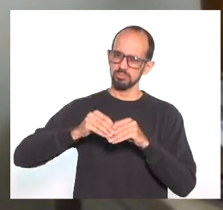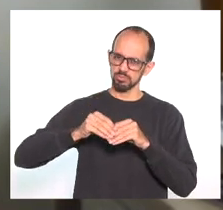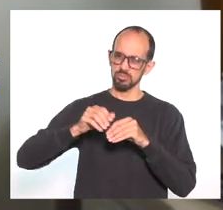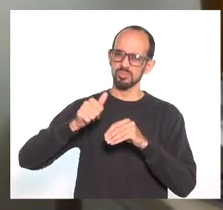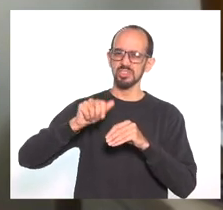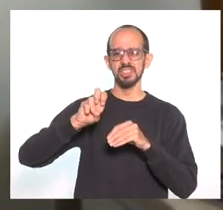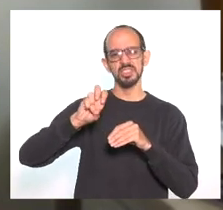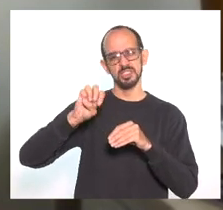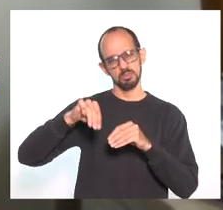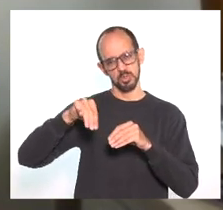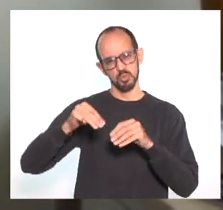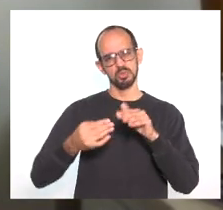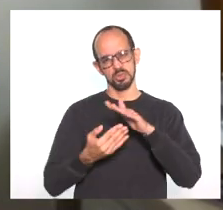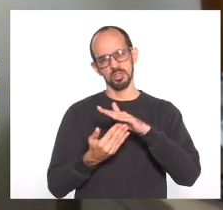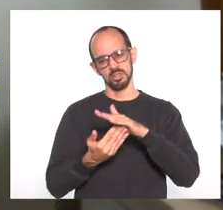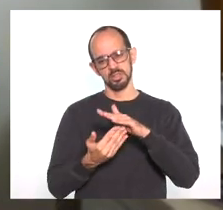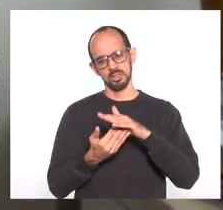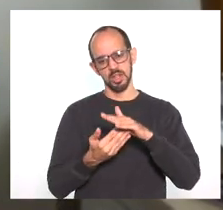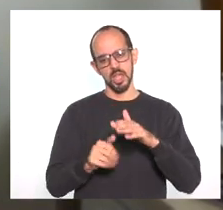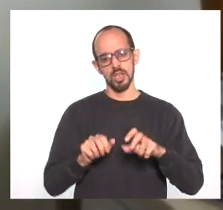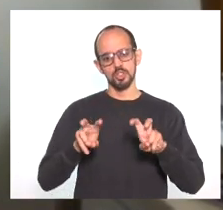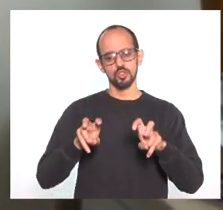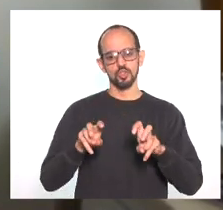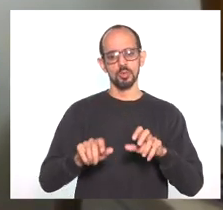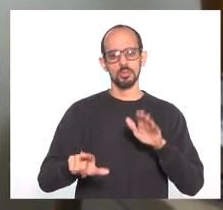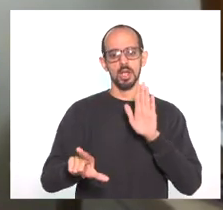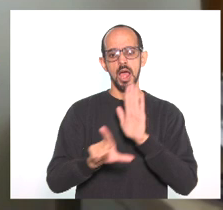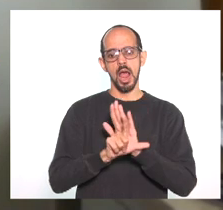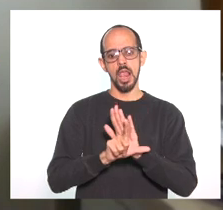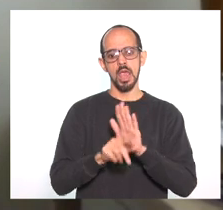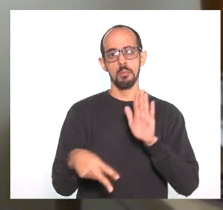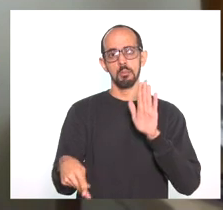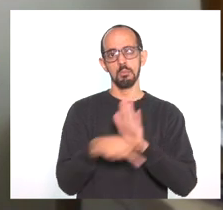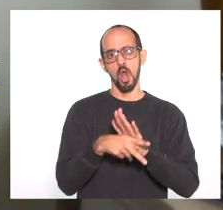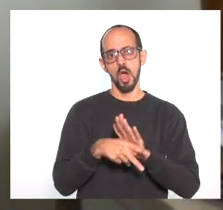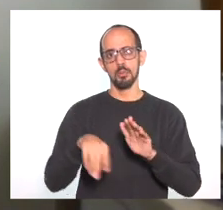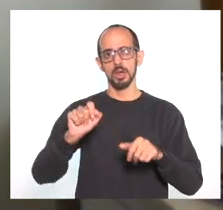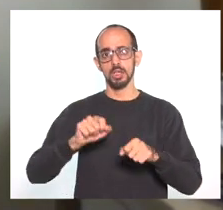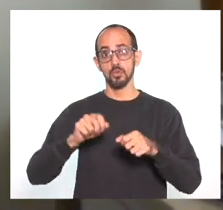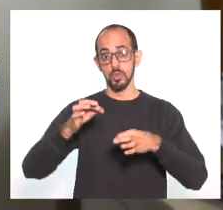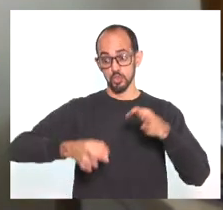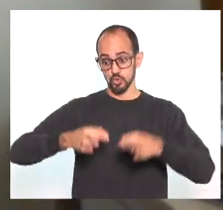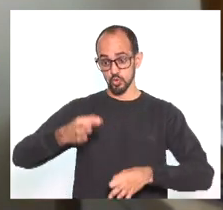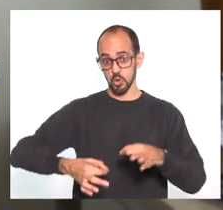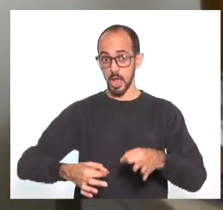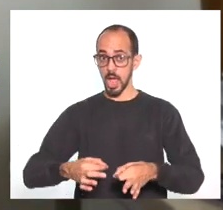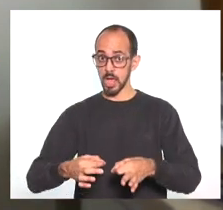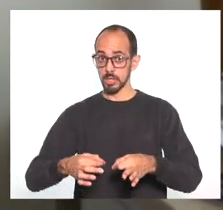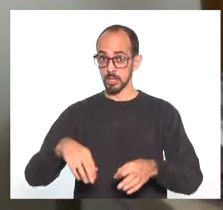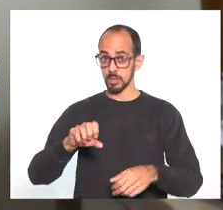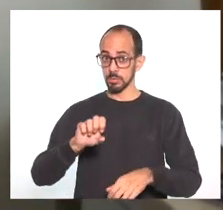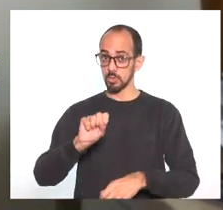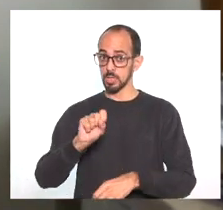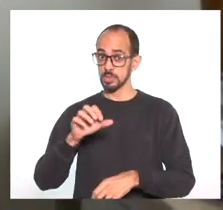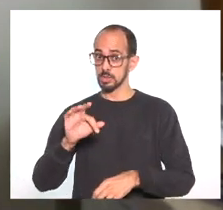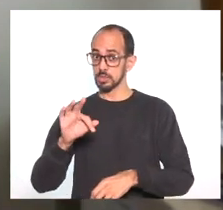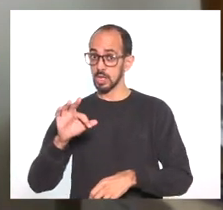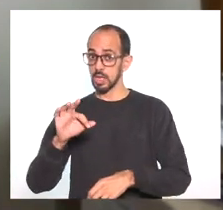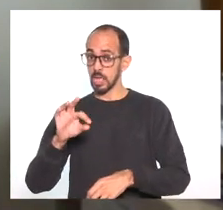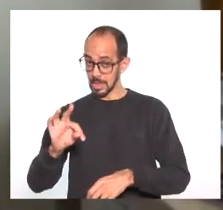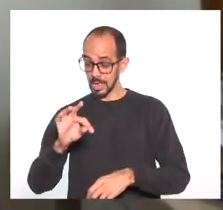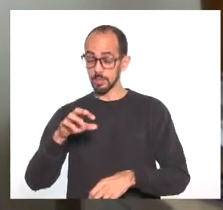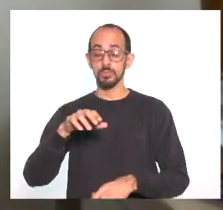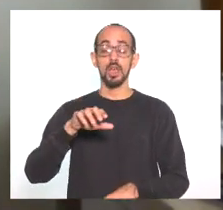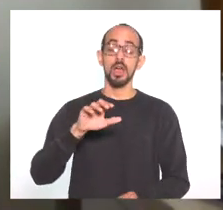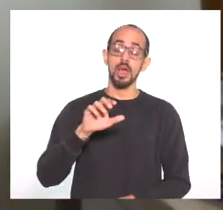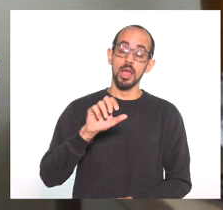Lei 5139 de 2007, que é a lei que foi julgada pelo Supremo, que